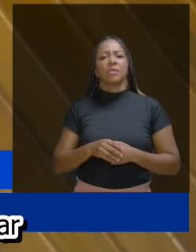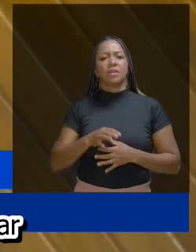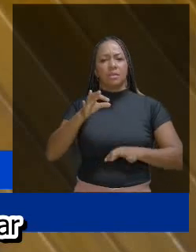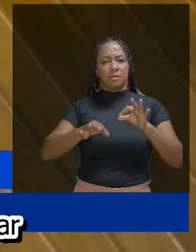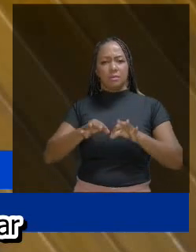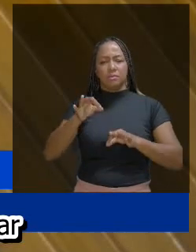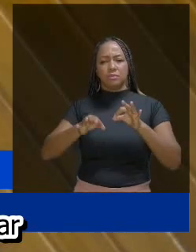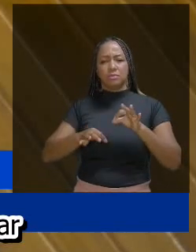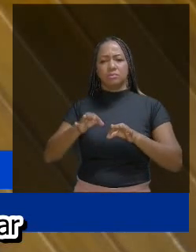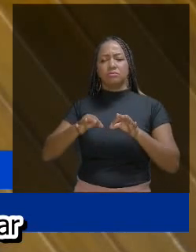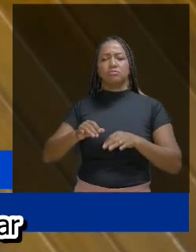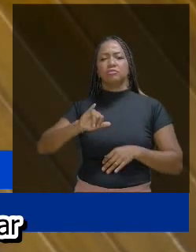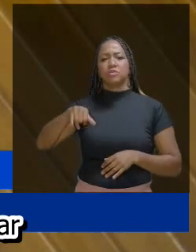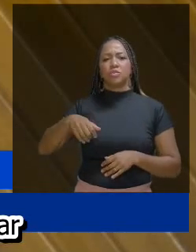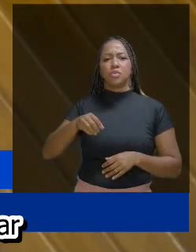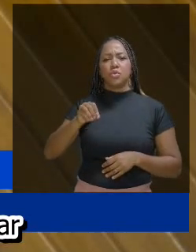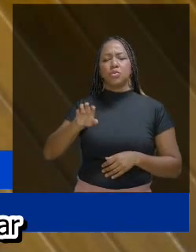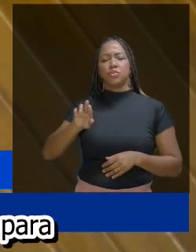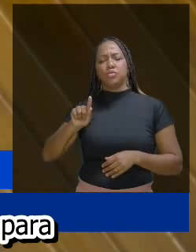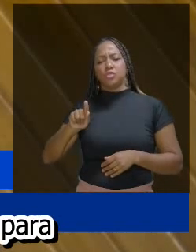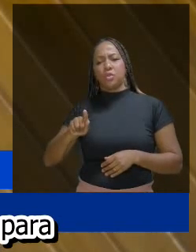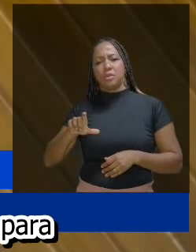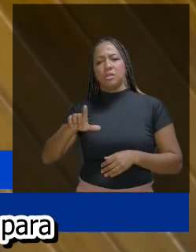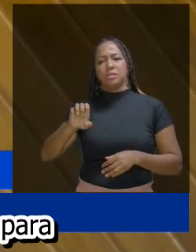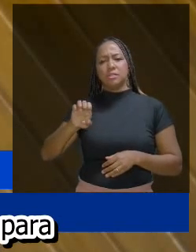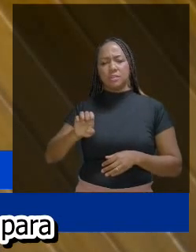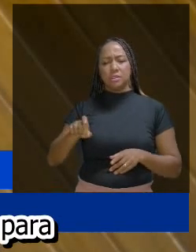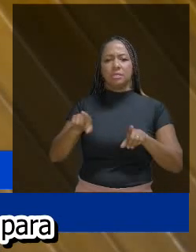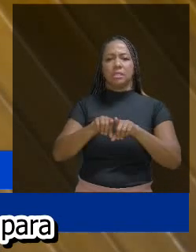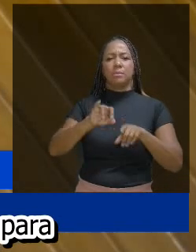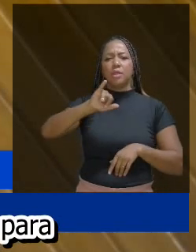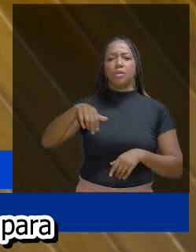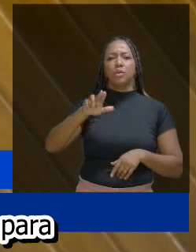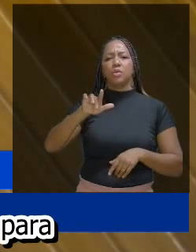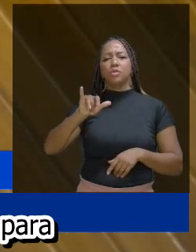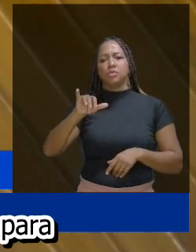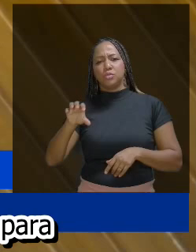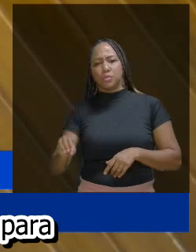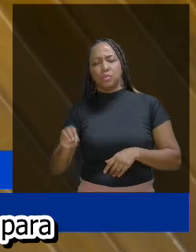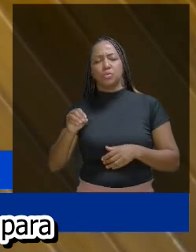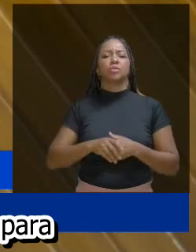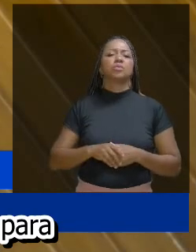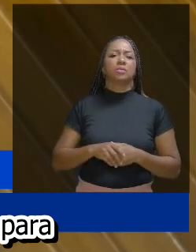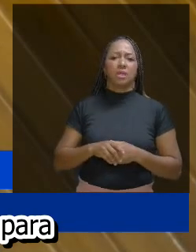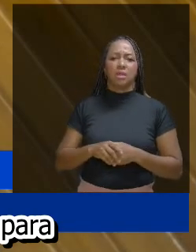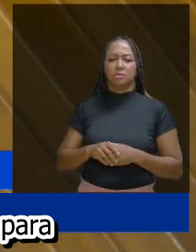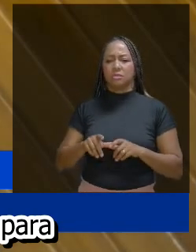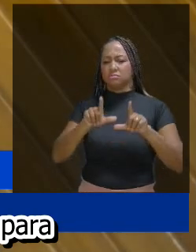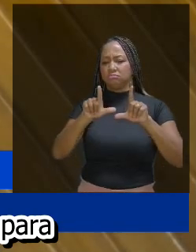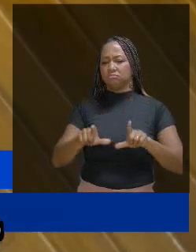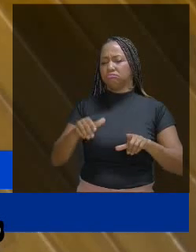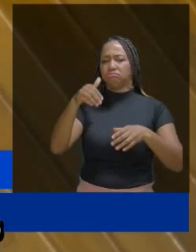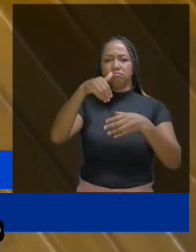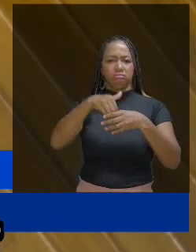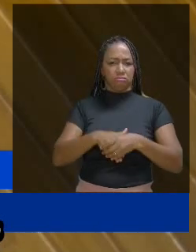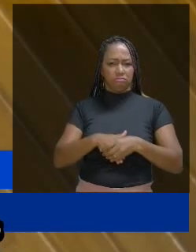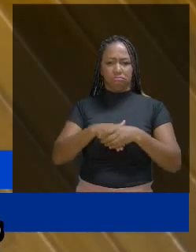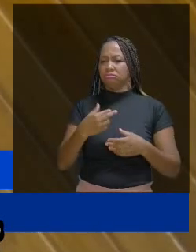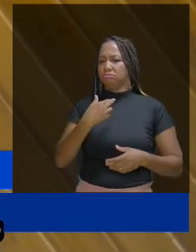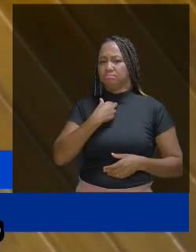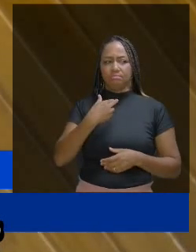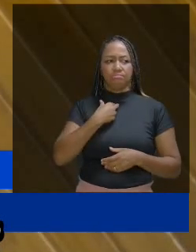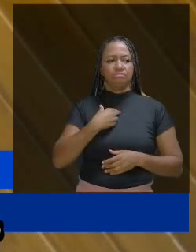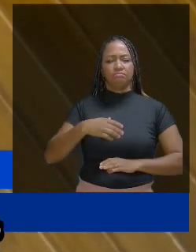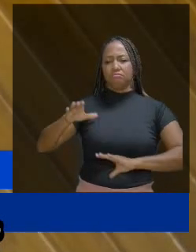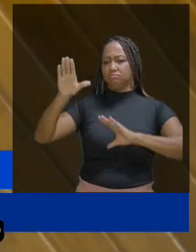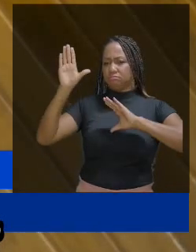Jorge Amanajás Cardoso e Júlio César da Silva Nascimento a sanção de inelegibilidade para as eleições que